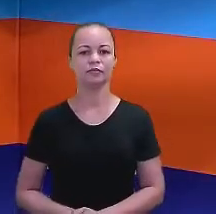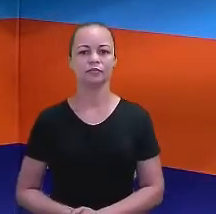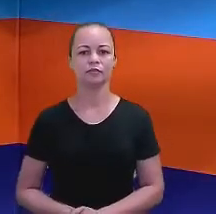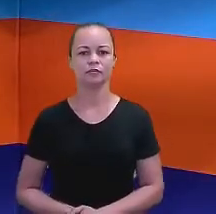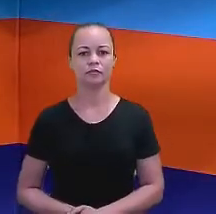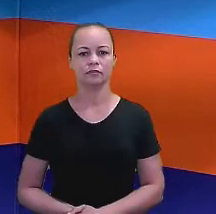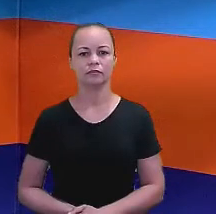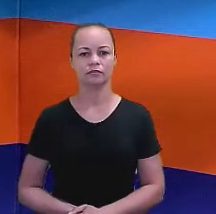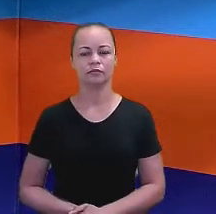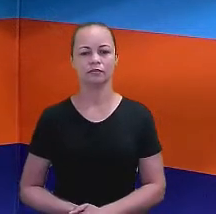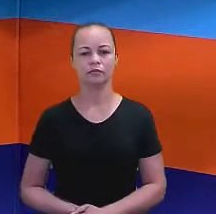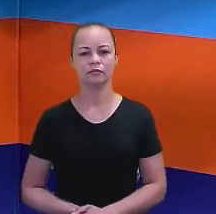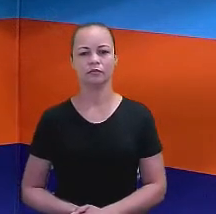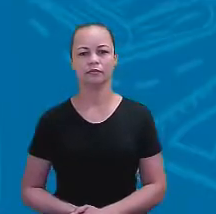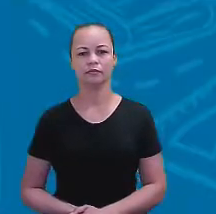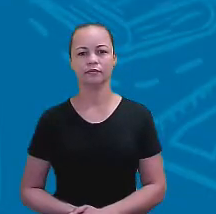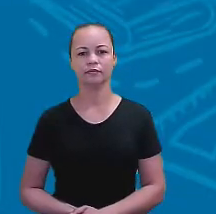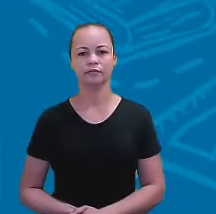Hoje,